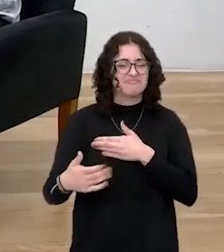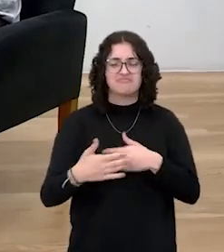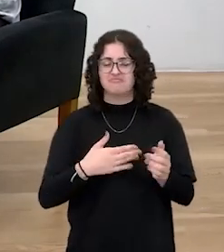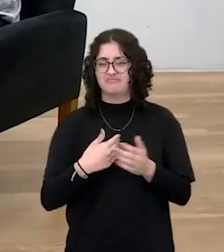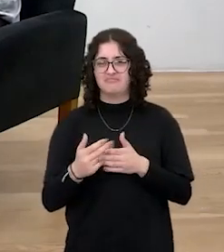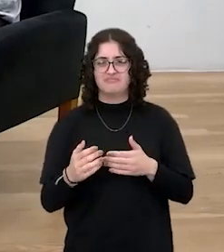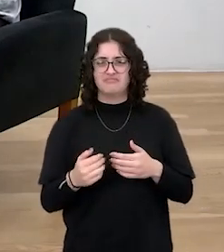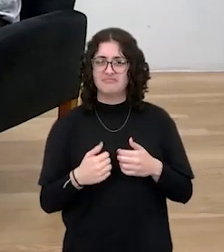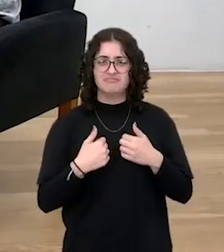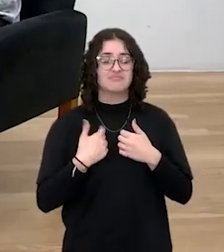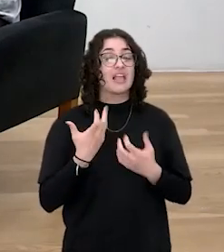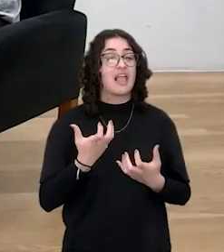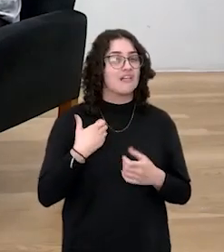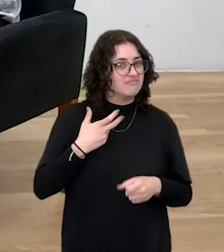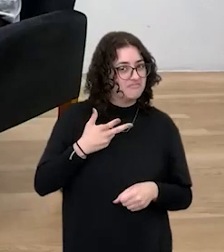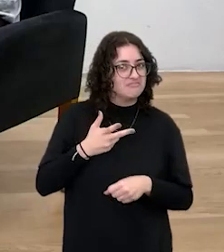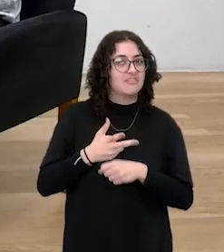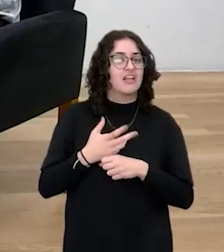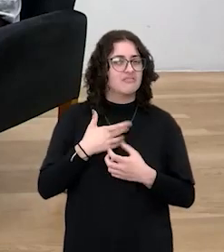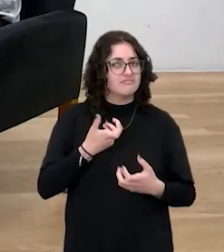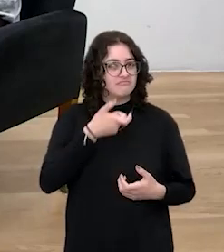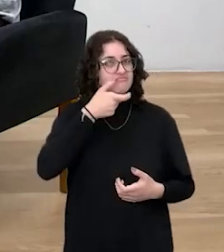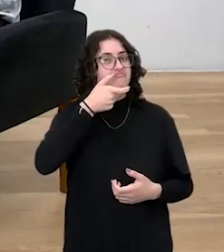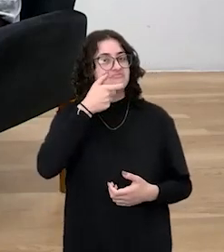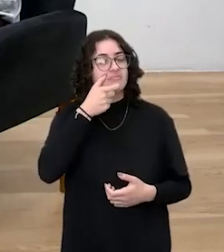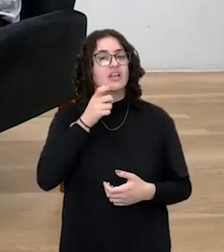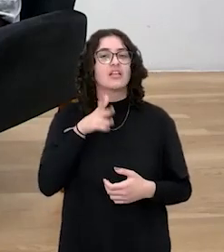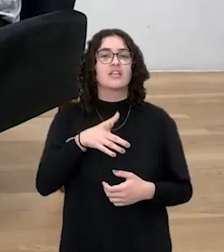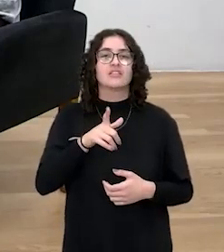Né? Se eu não me engano, acho que ele já ganhou 3 Oscars, né? Já foi